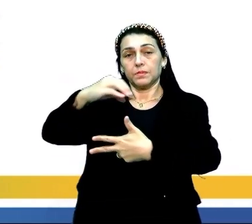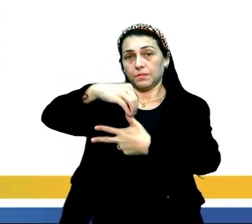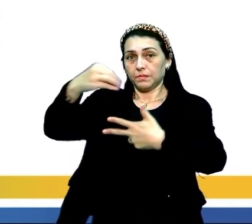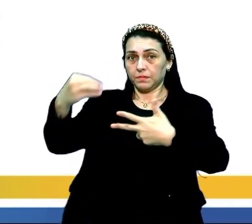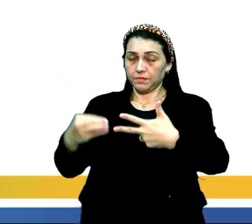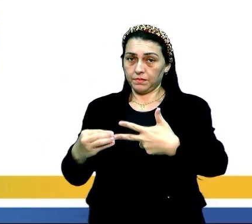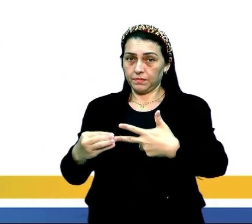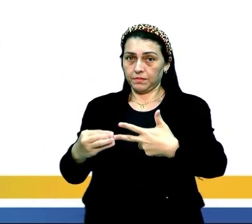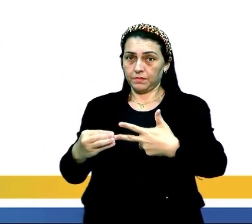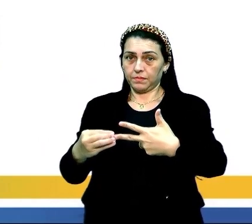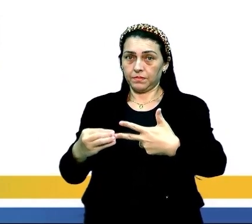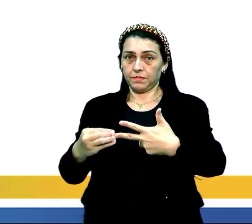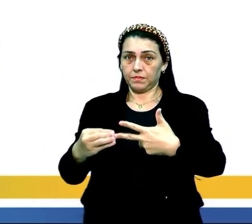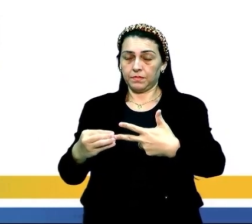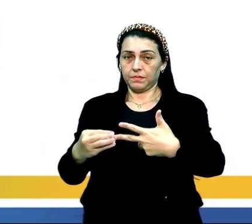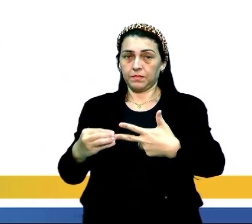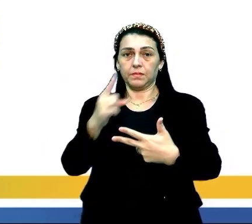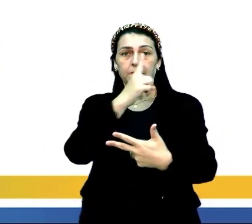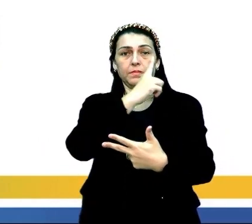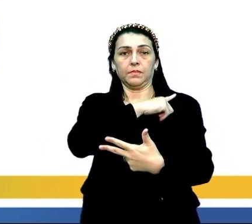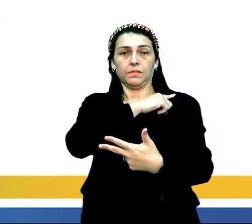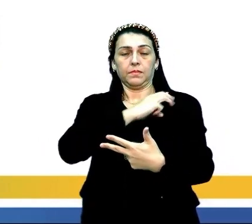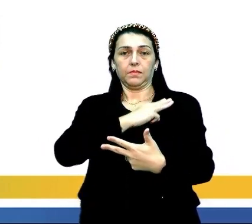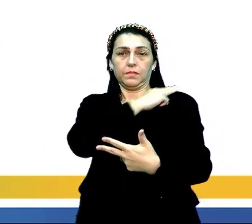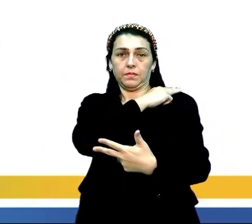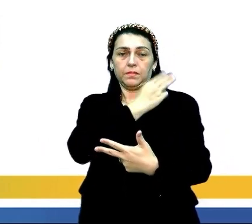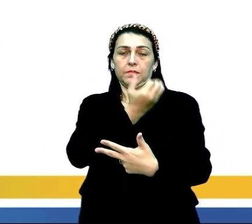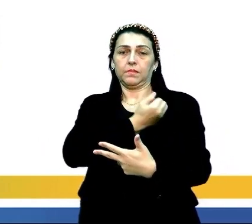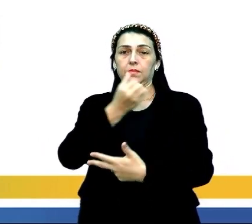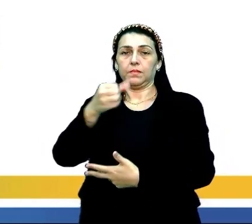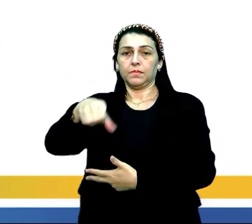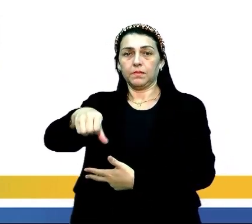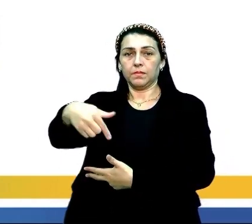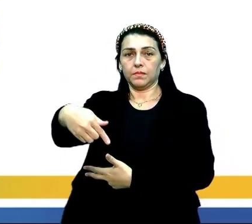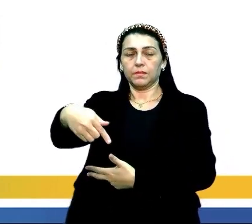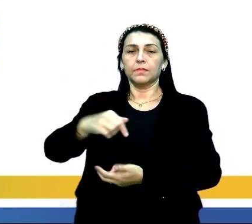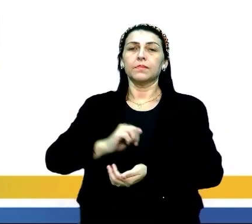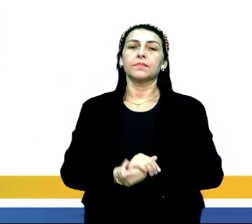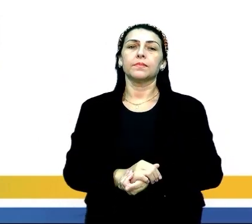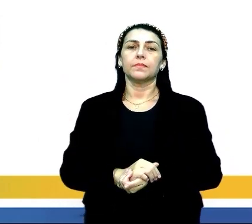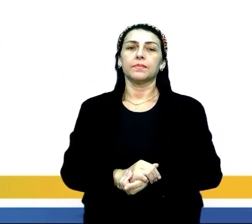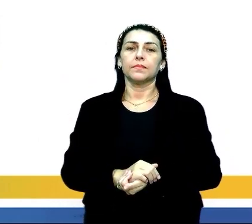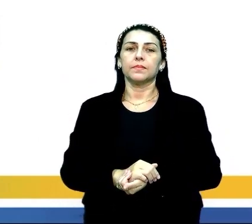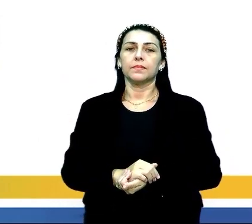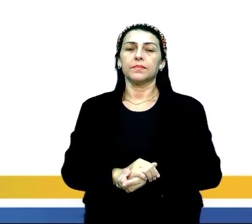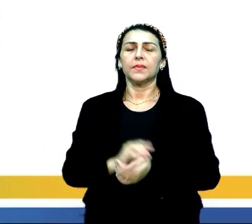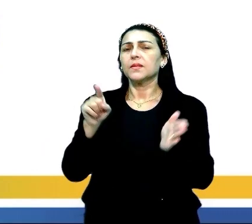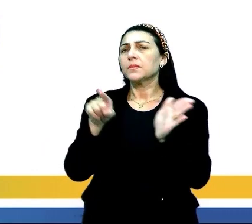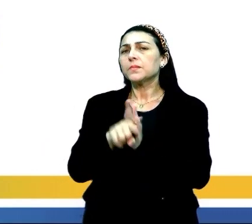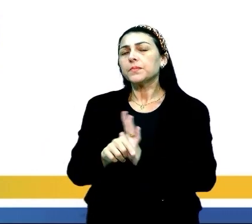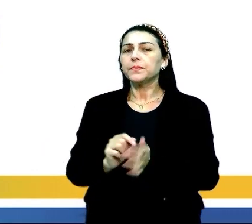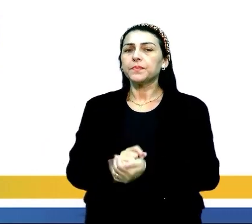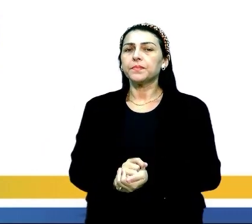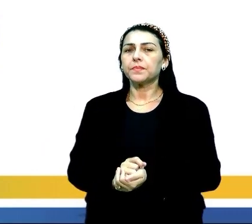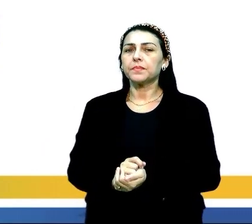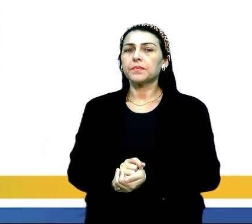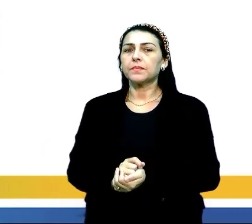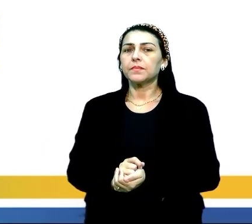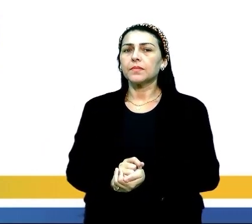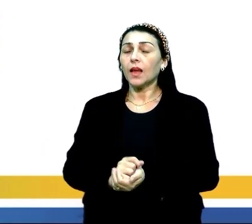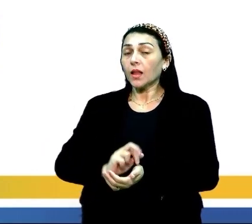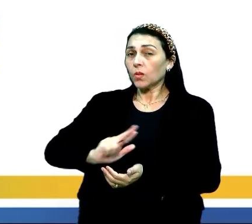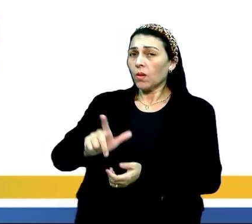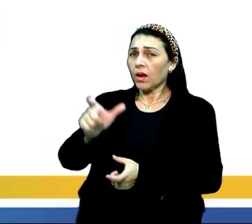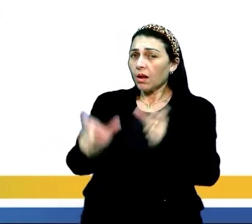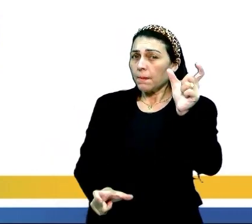Enem, primeiro ano, página 97. A questão é a seguinte: não